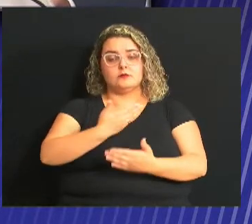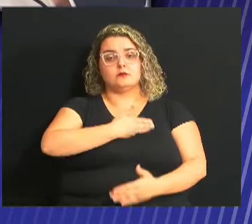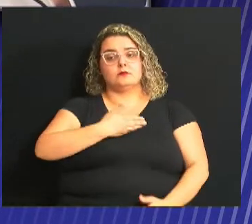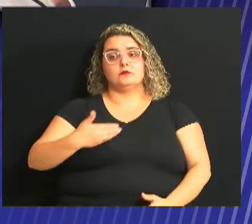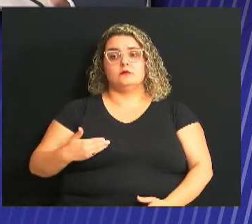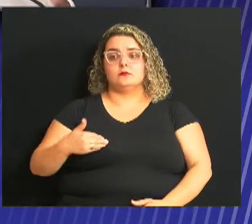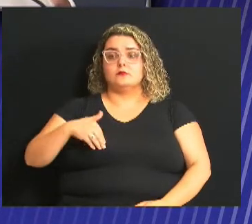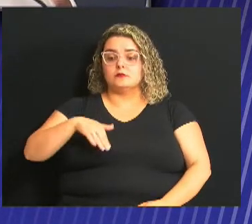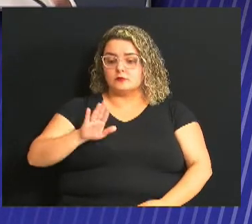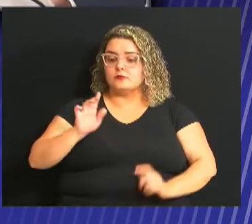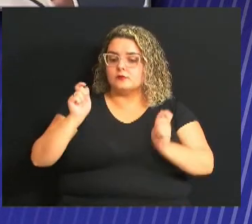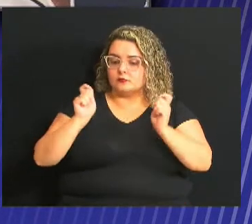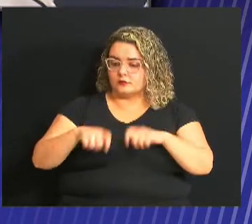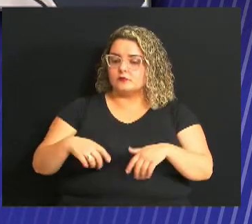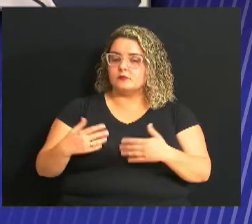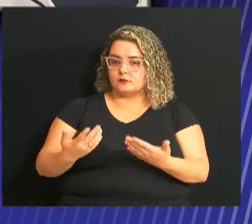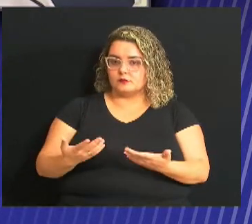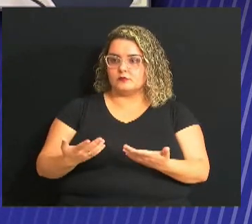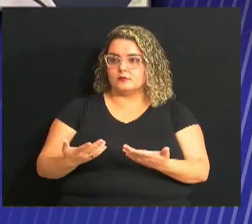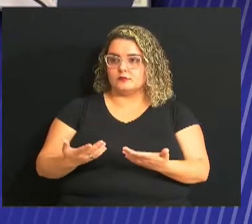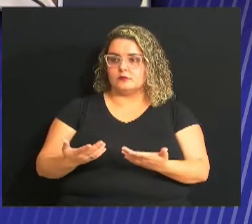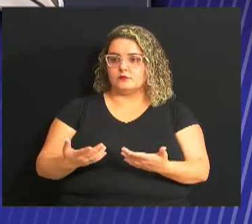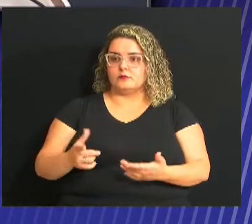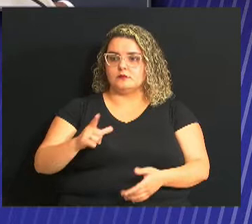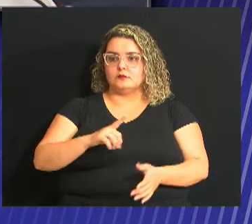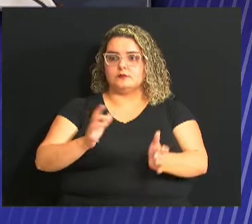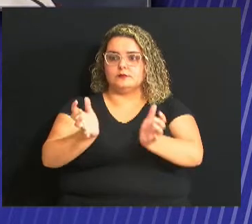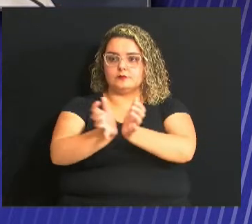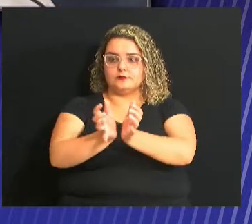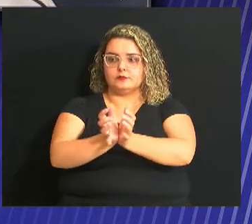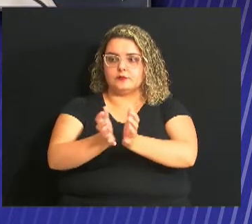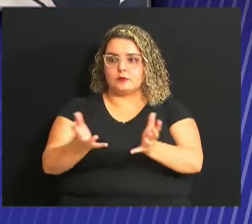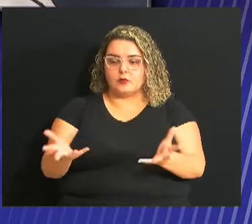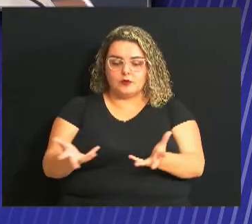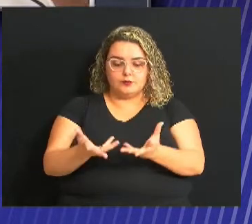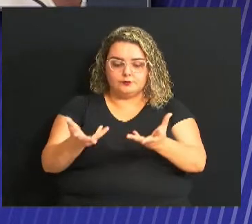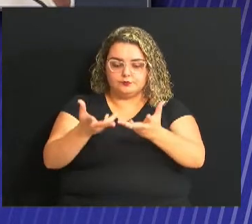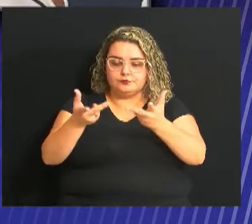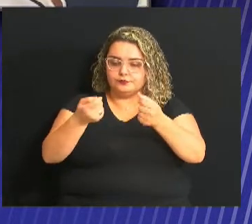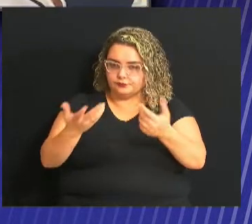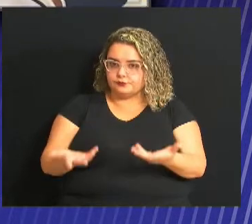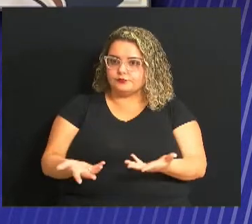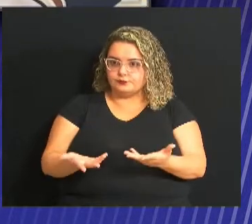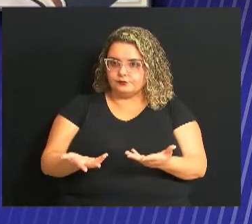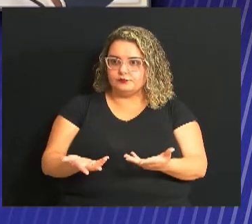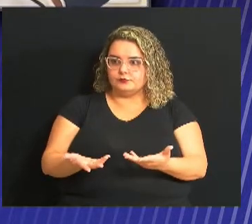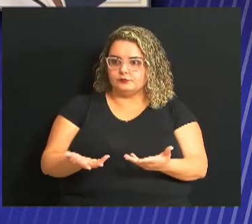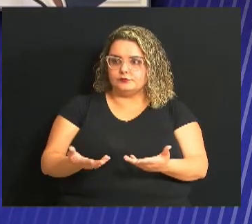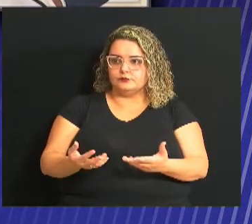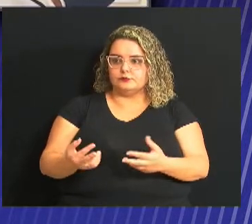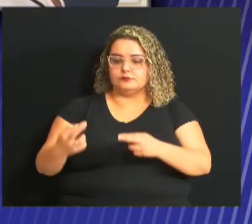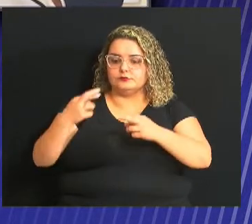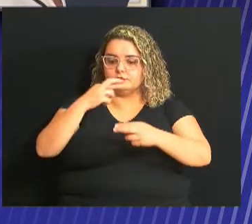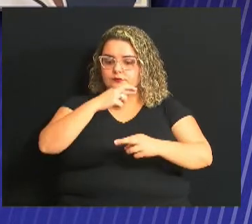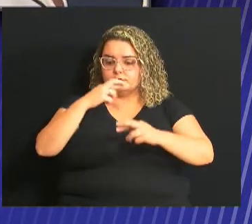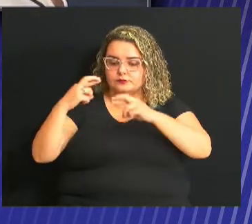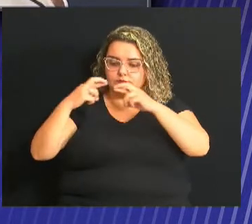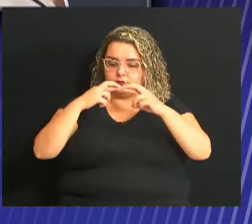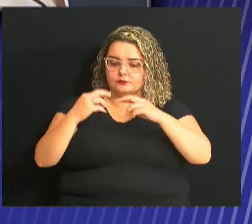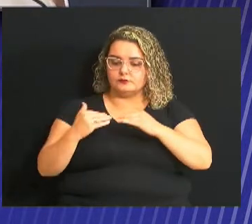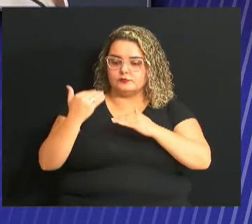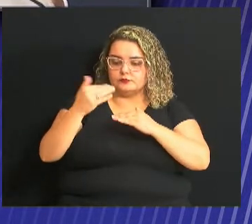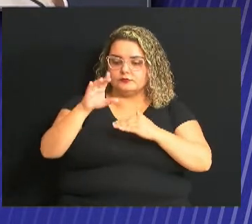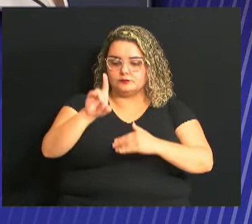mais efetiva. Conta com uma equipe de excelência de supervisores,